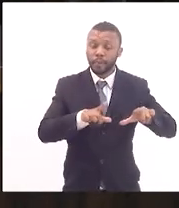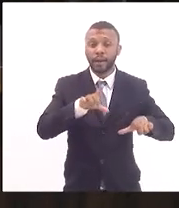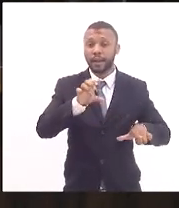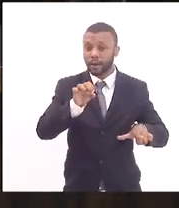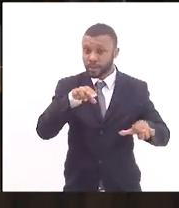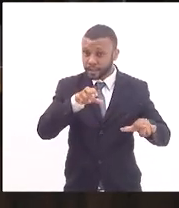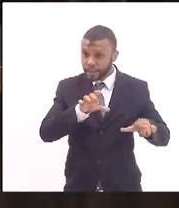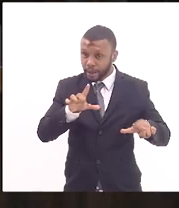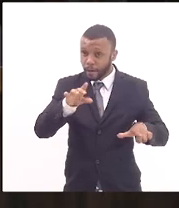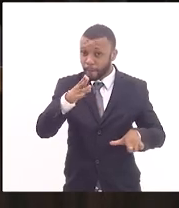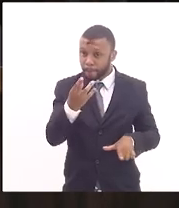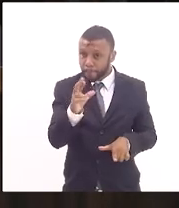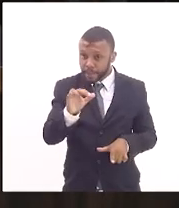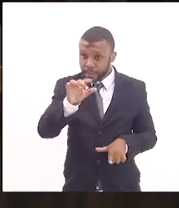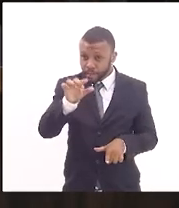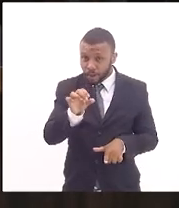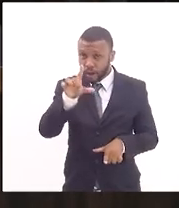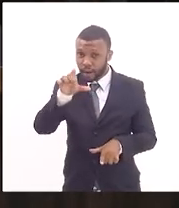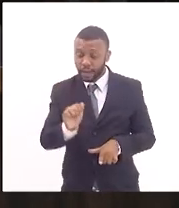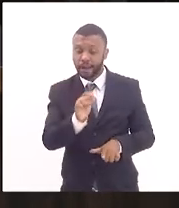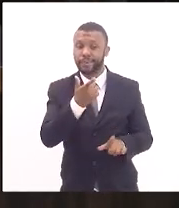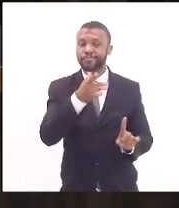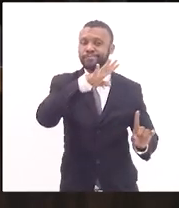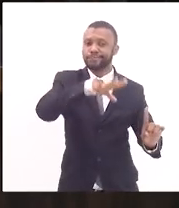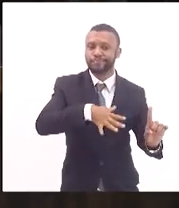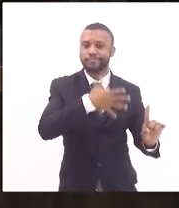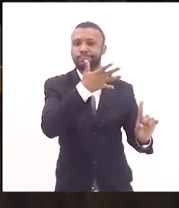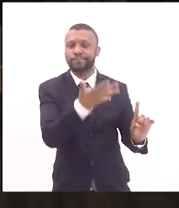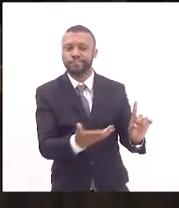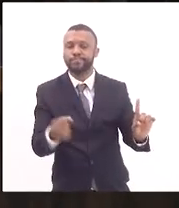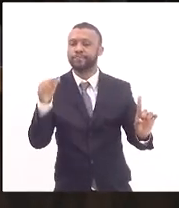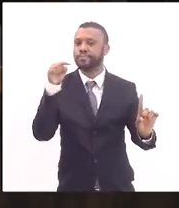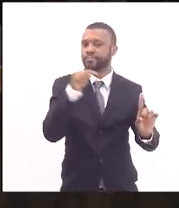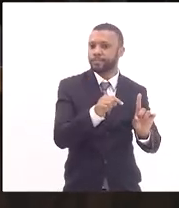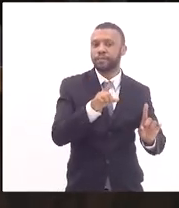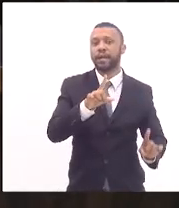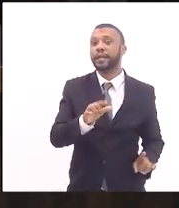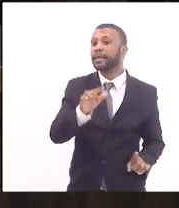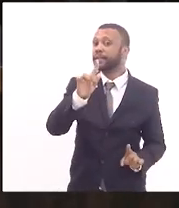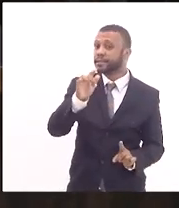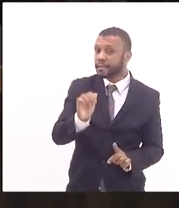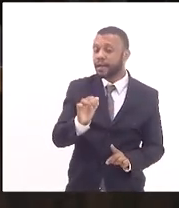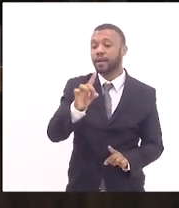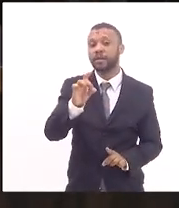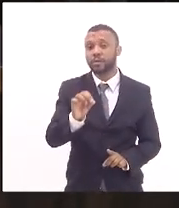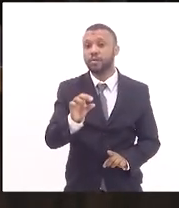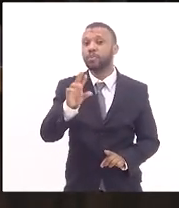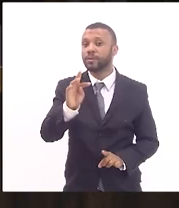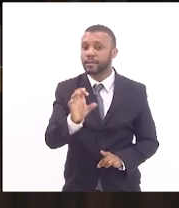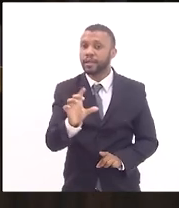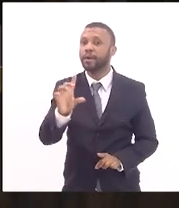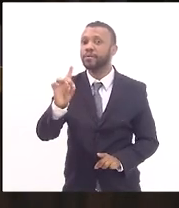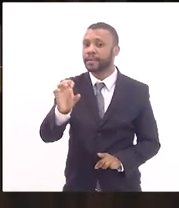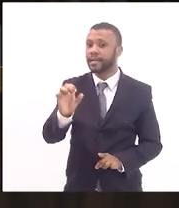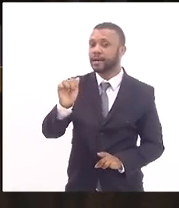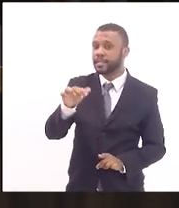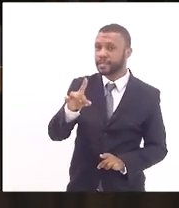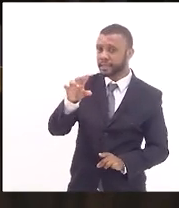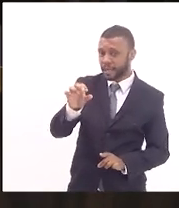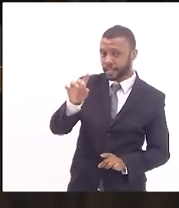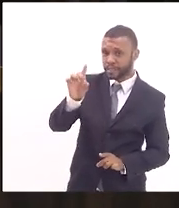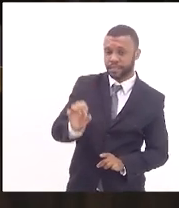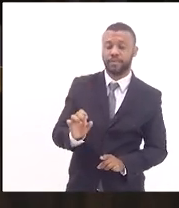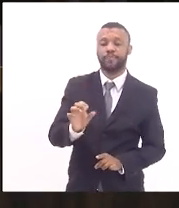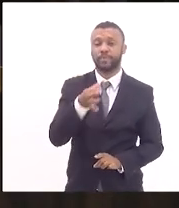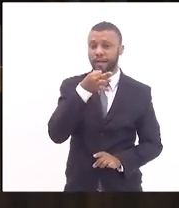certíssimo e a excelentíssima senhora Lígia doutel de Andrade parecer da comissão de normas internas